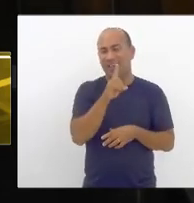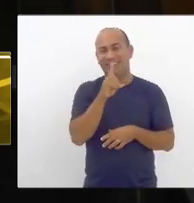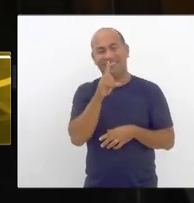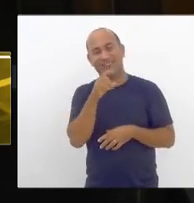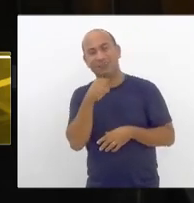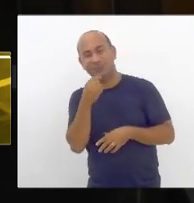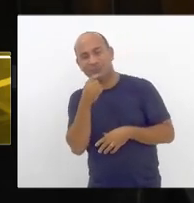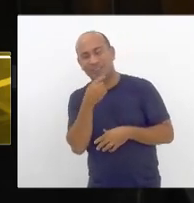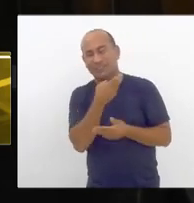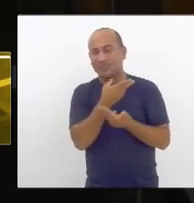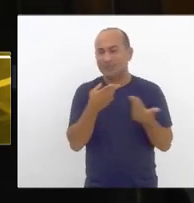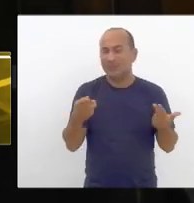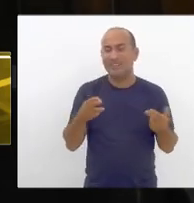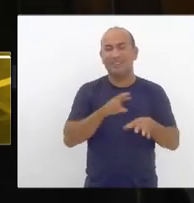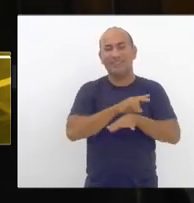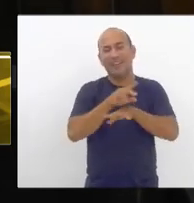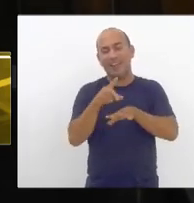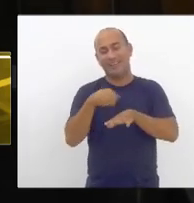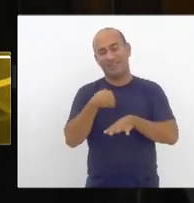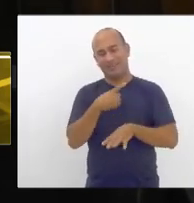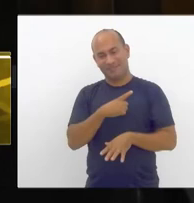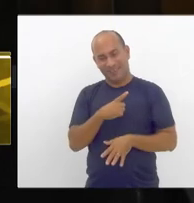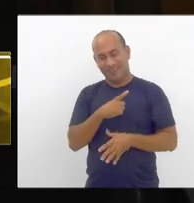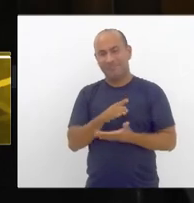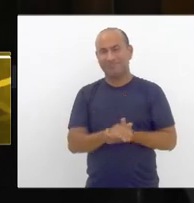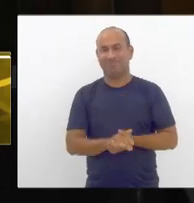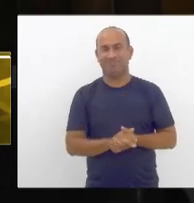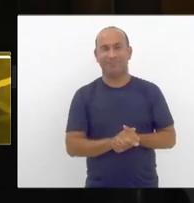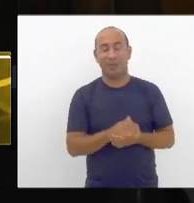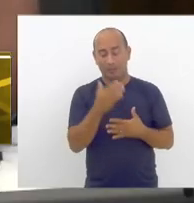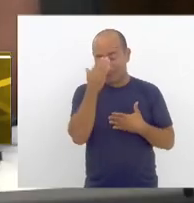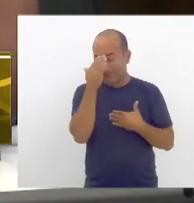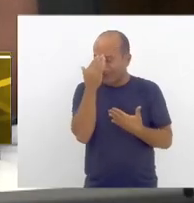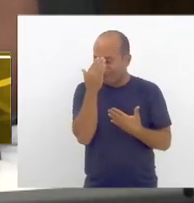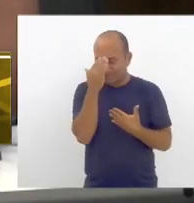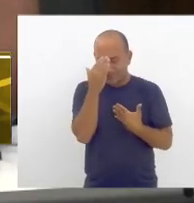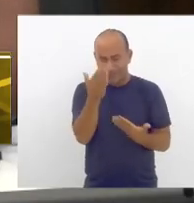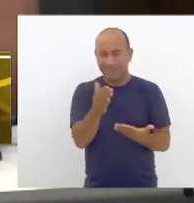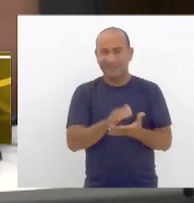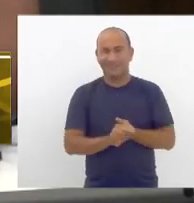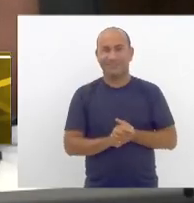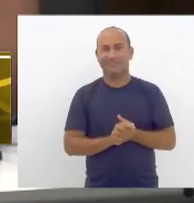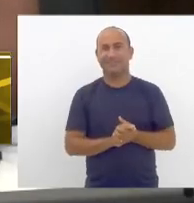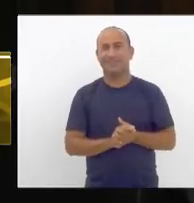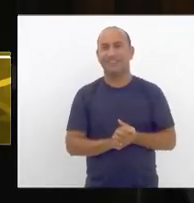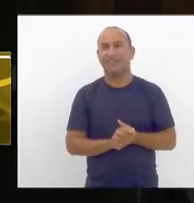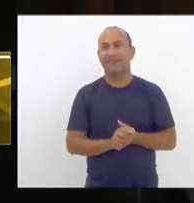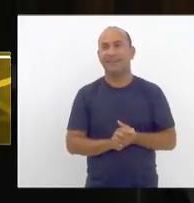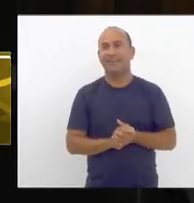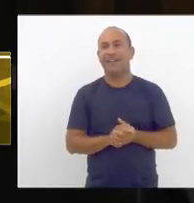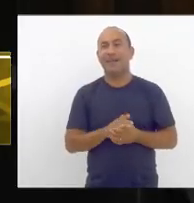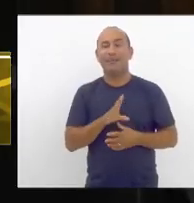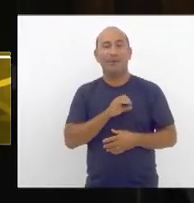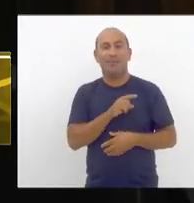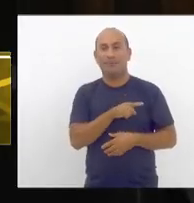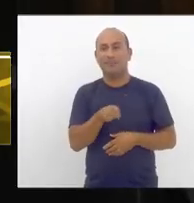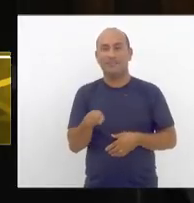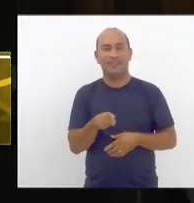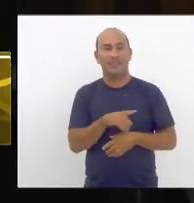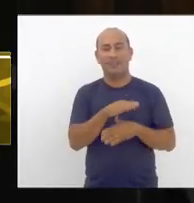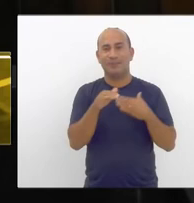de dúvida que eu tanto tive obrigado obrigado e minha lealdade a vocês é